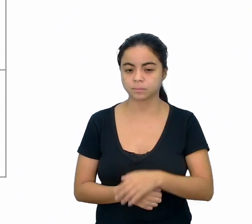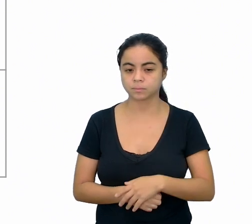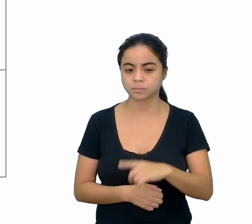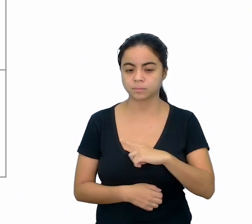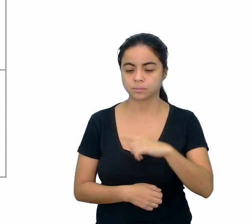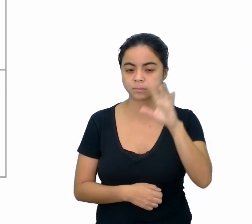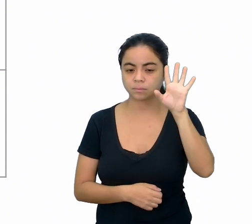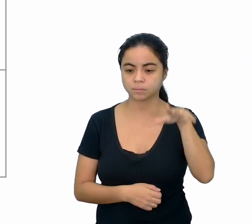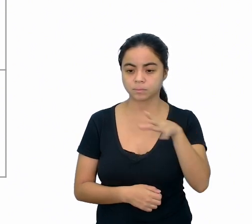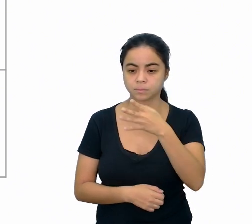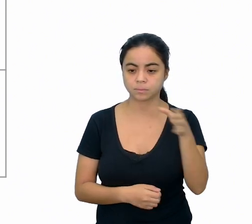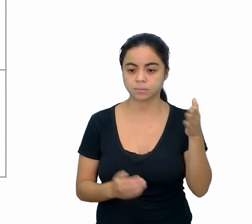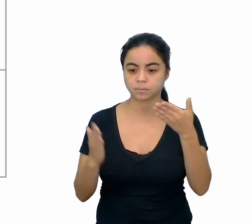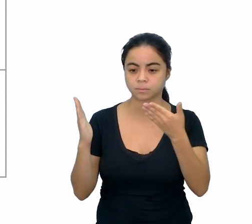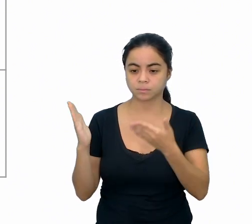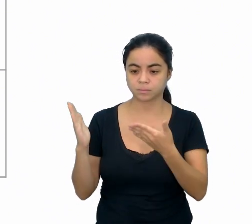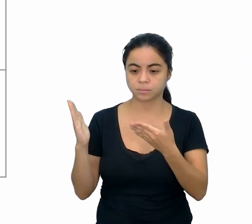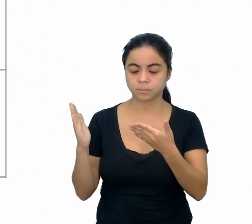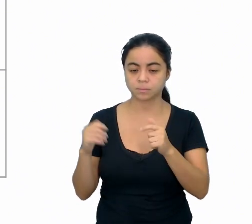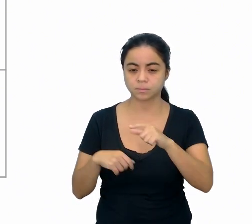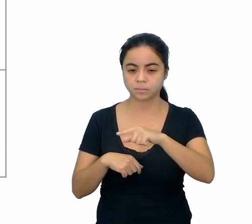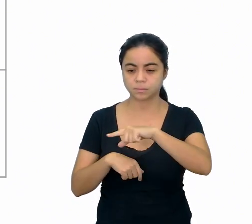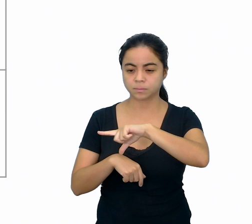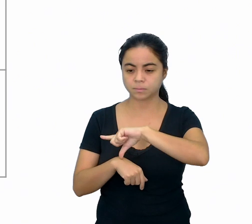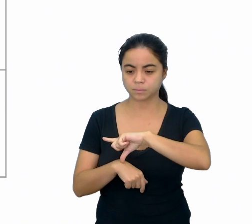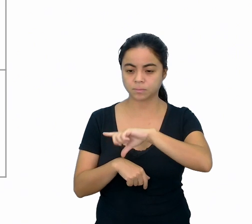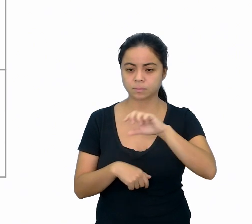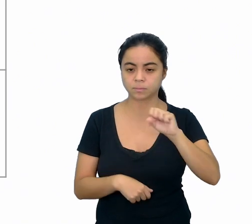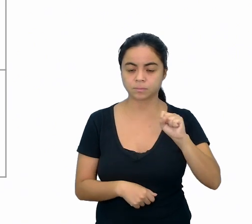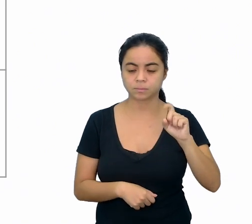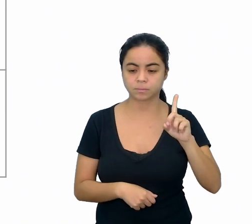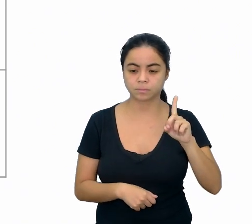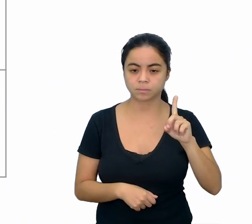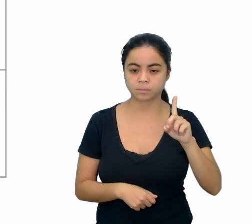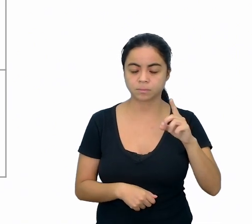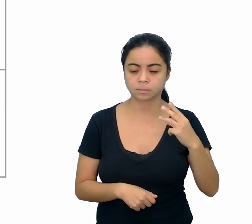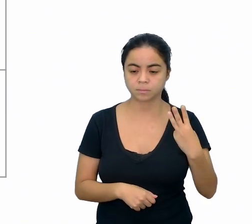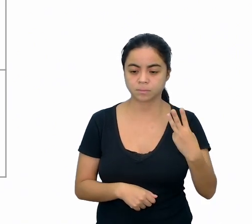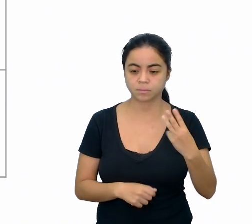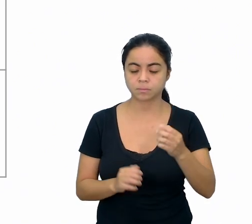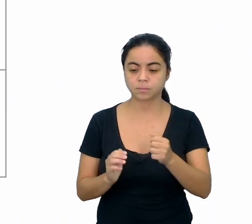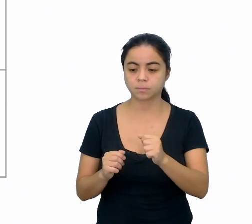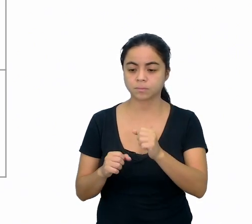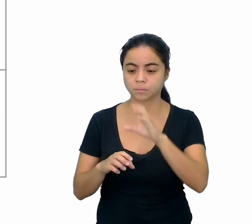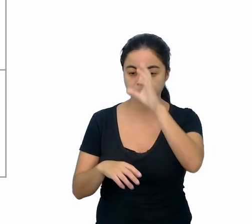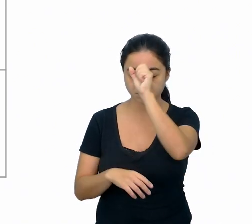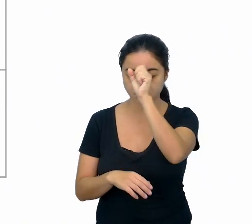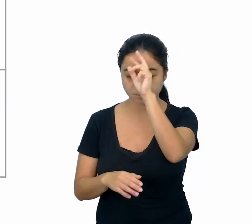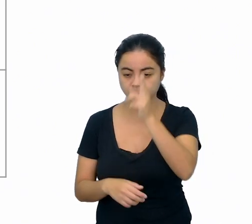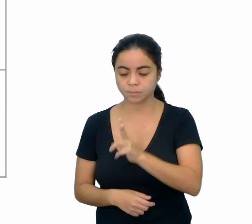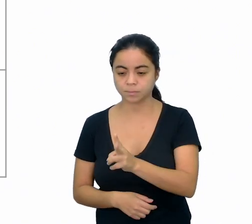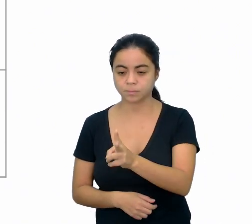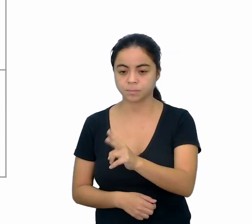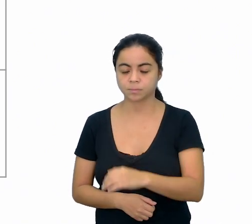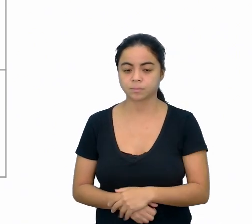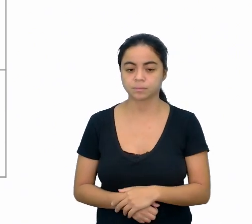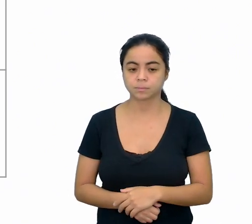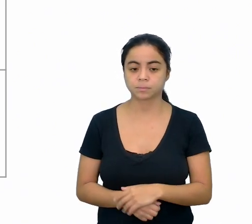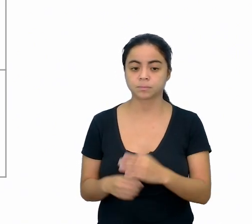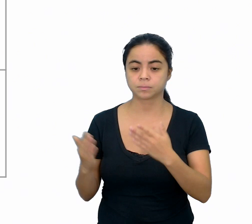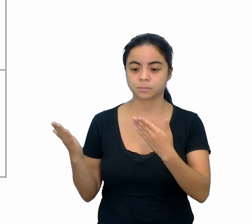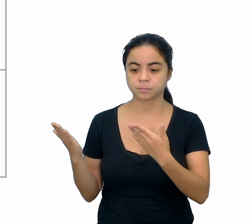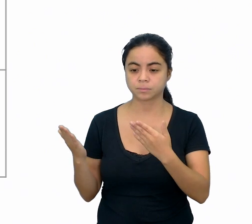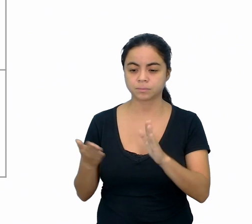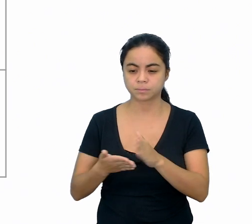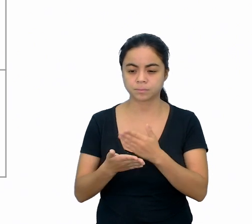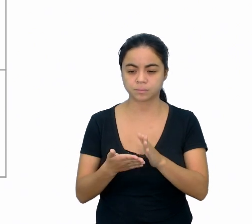que antecede as sequências didáticas do Aprender Sempre. No caso da sequência didática 3, este quadro está